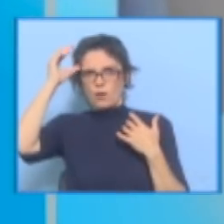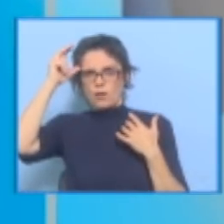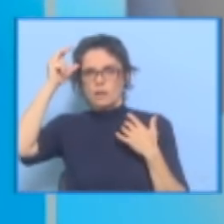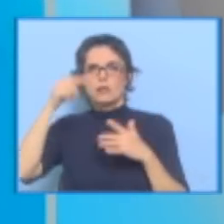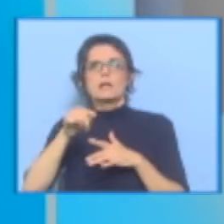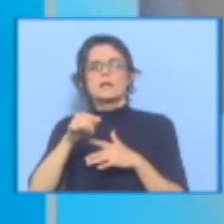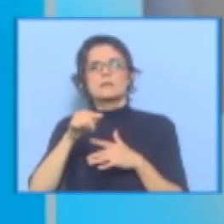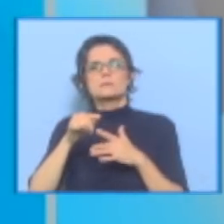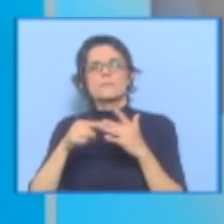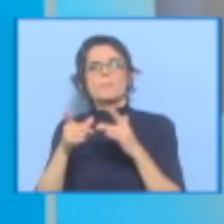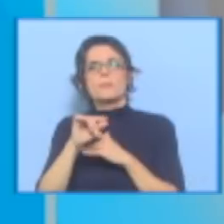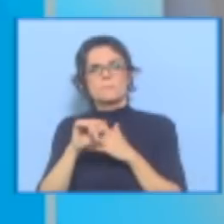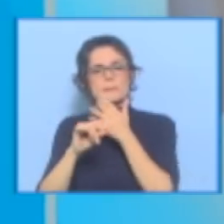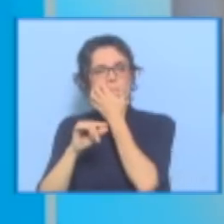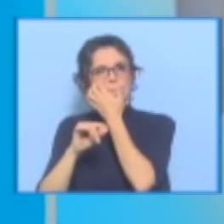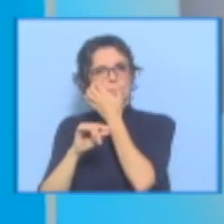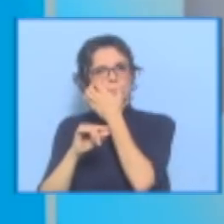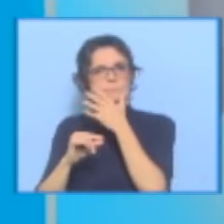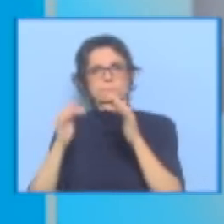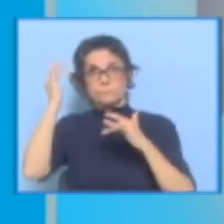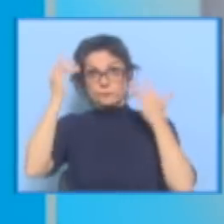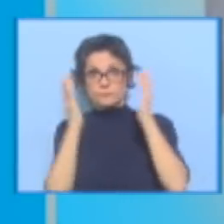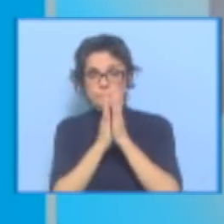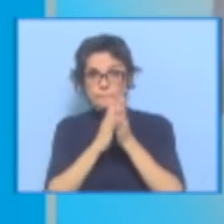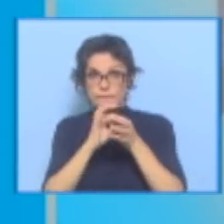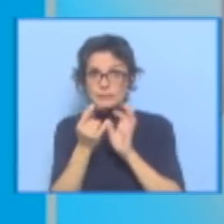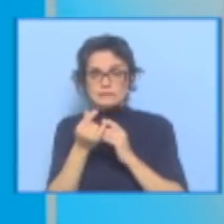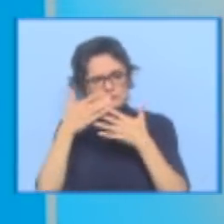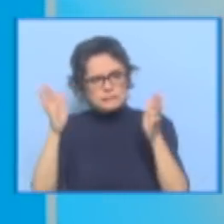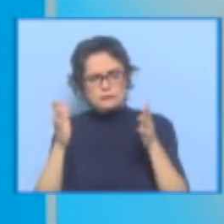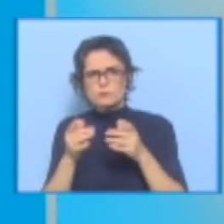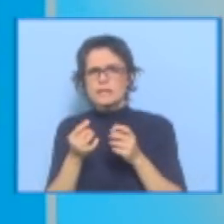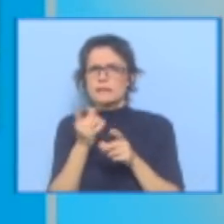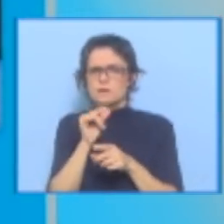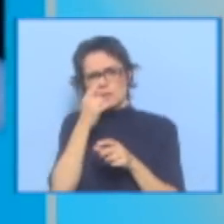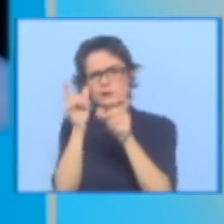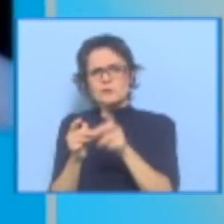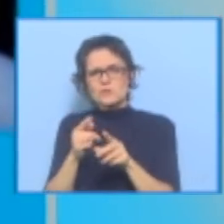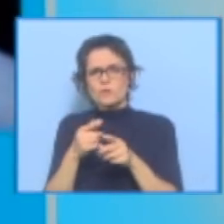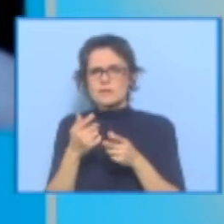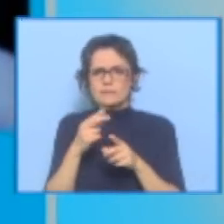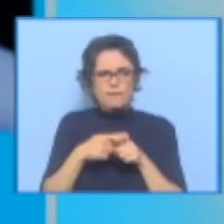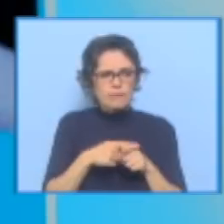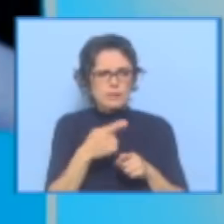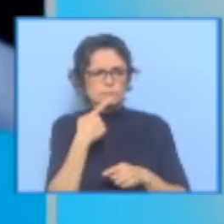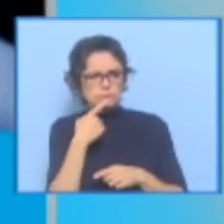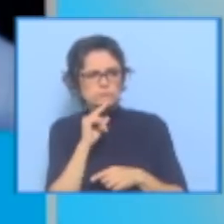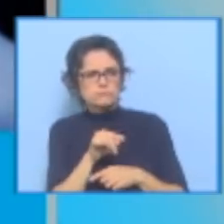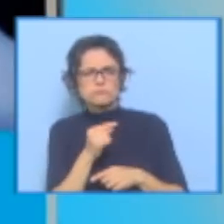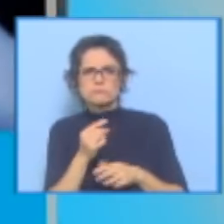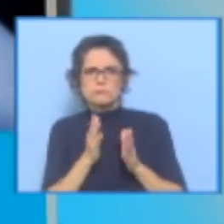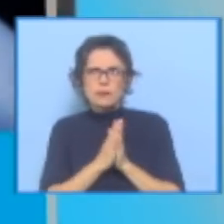tempo, a teologia está aberta aos não crentes e a todos aqueles que são curiosos acerca da questão acerca de